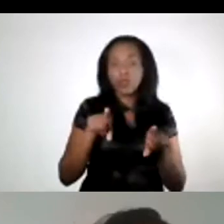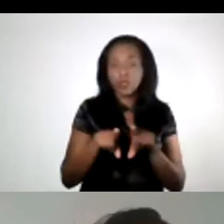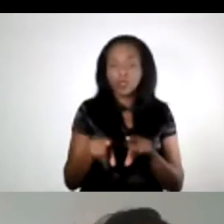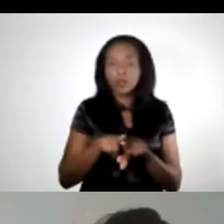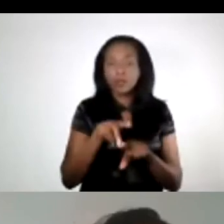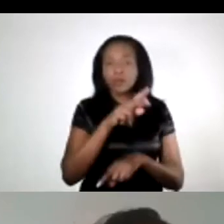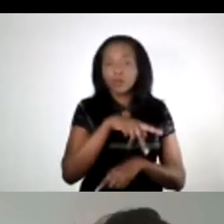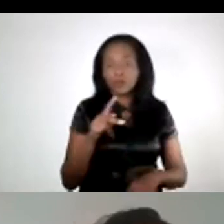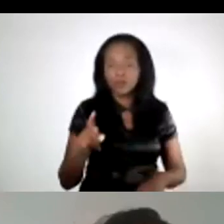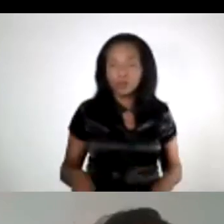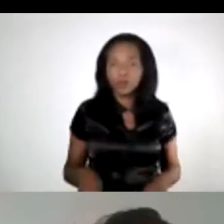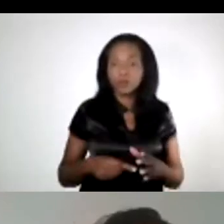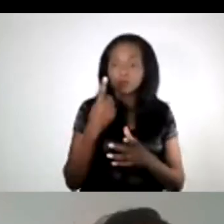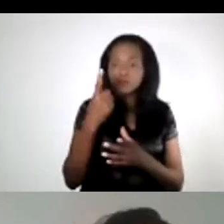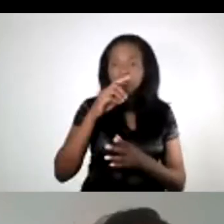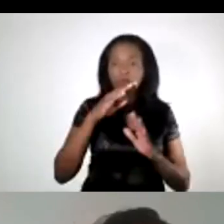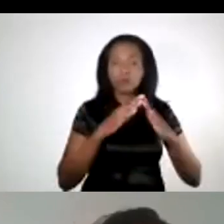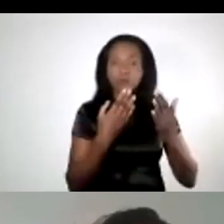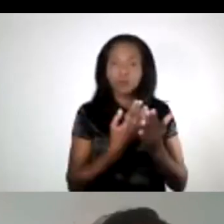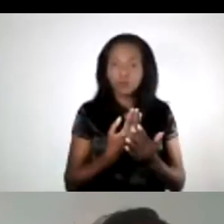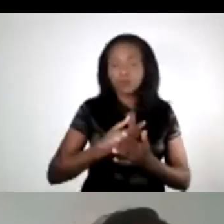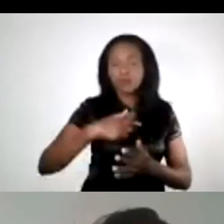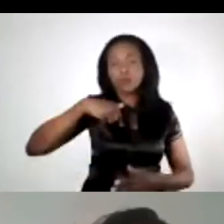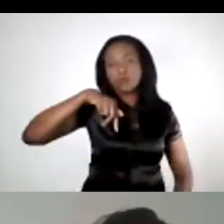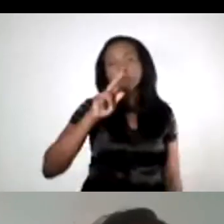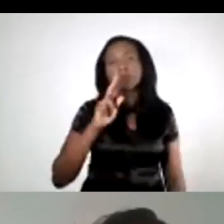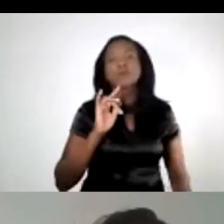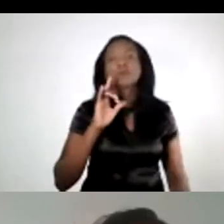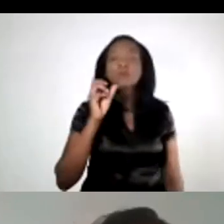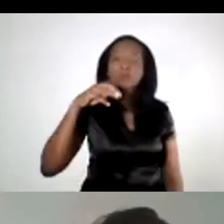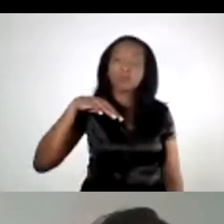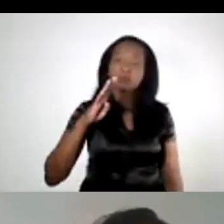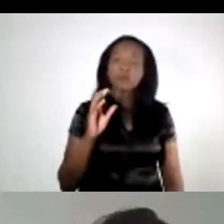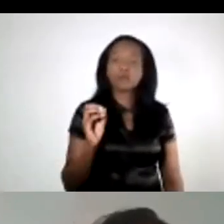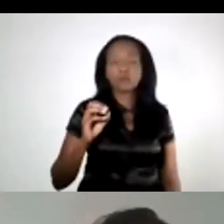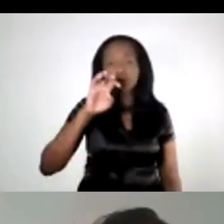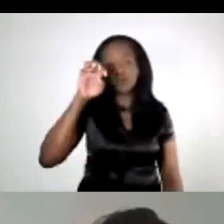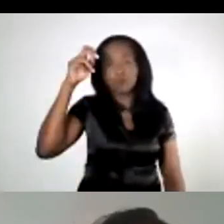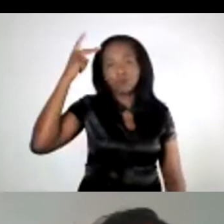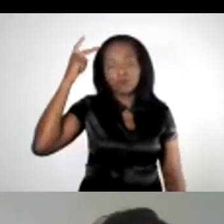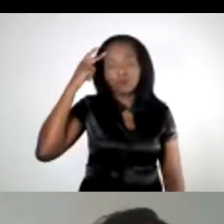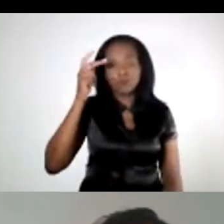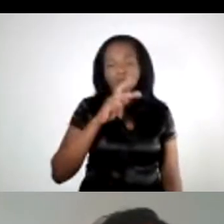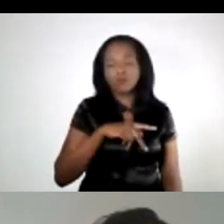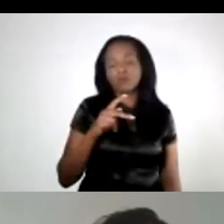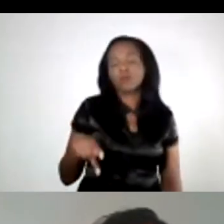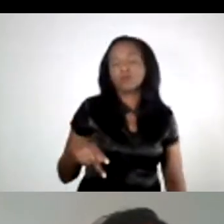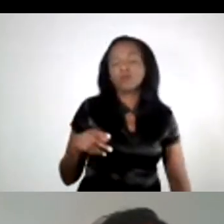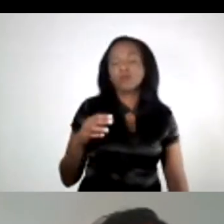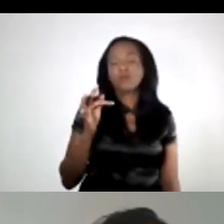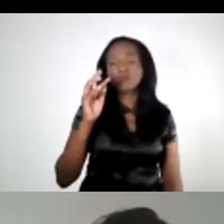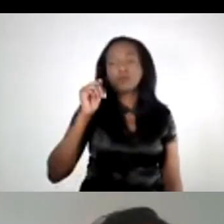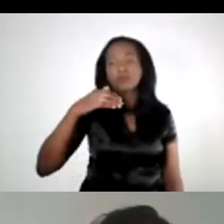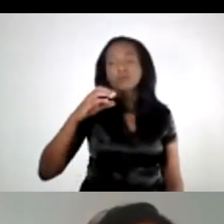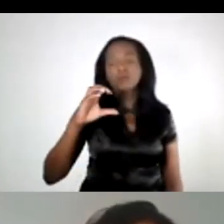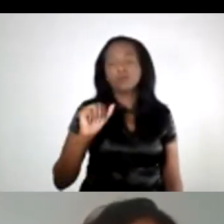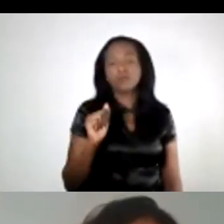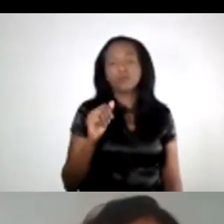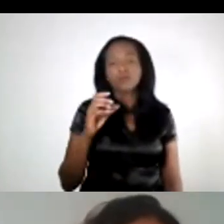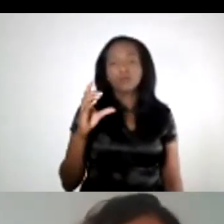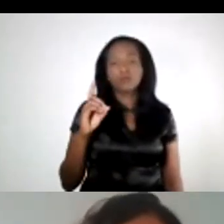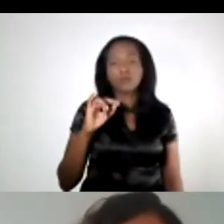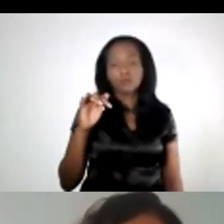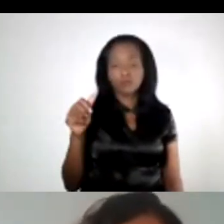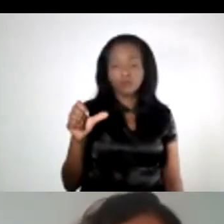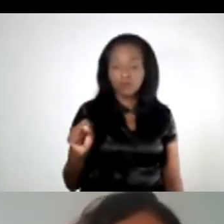primeira escola estadual quilombola do estado de São Paulo, que é o professor Luiz Marcos de França Dias. Então, essa composição, ela